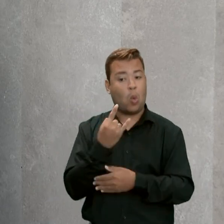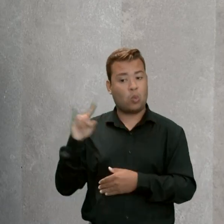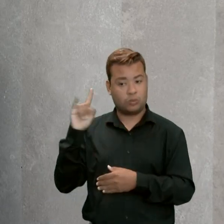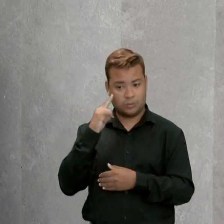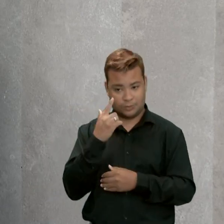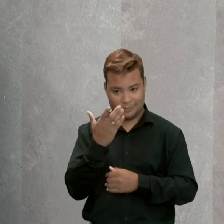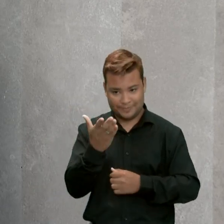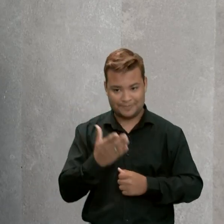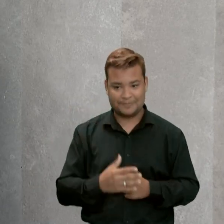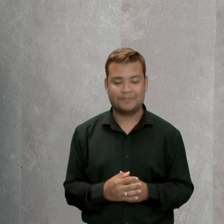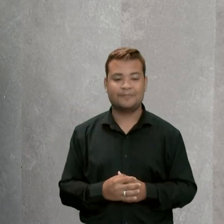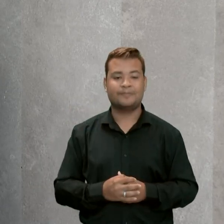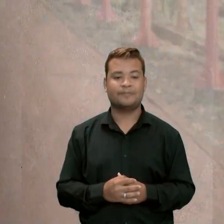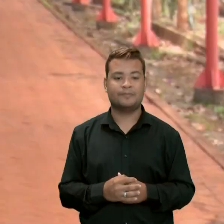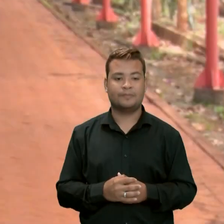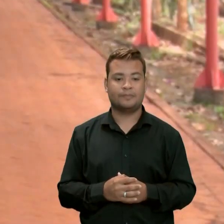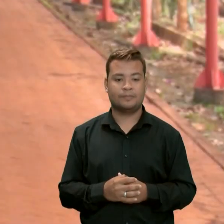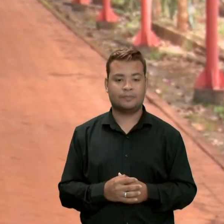Rodou.